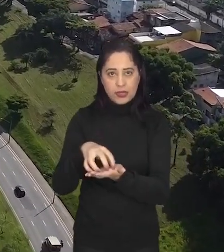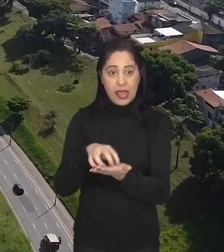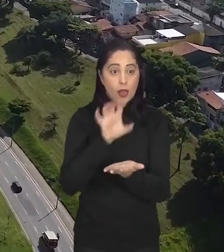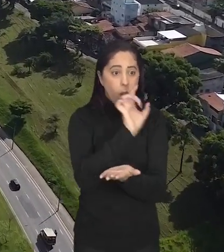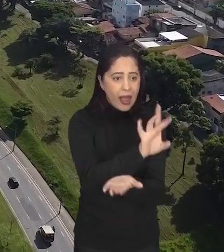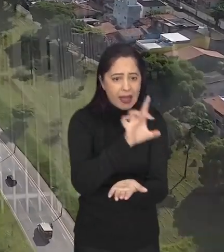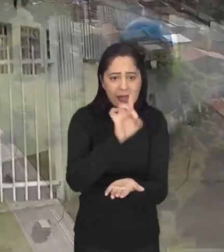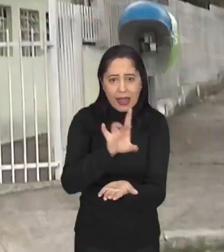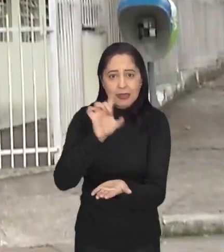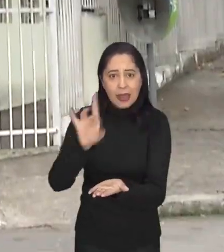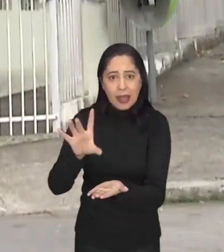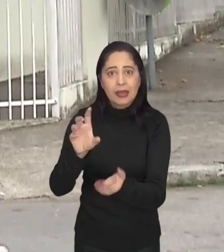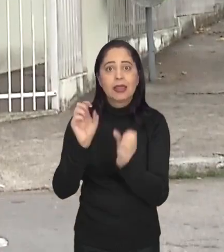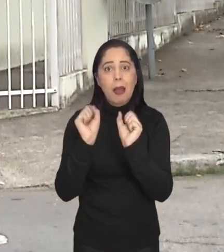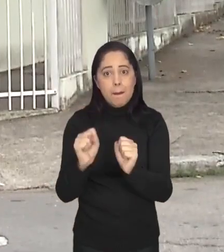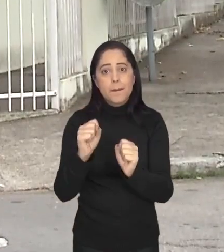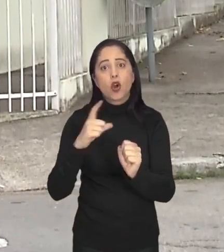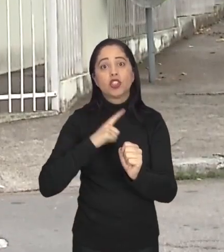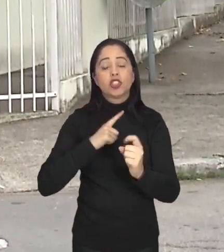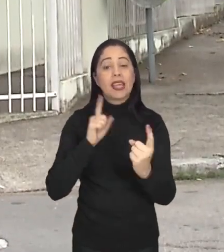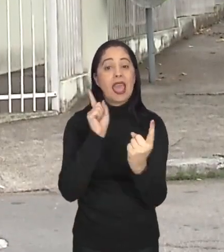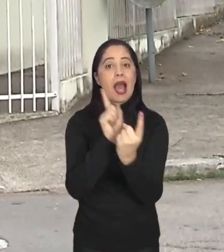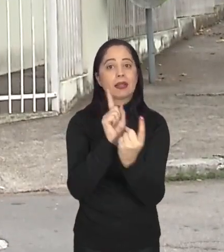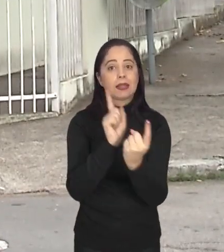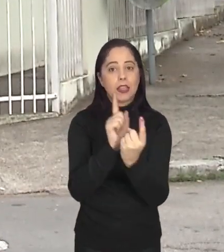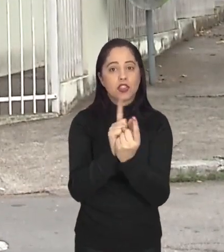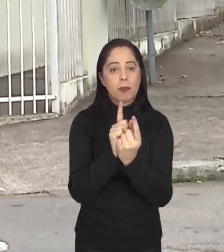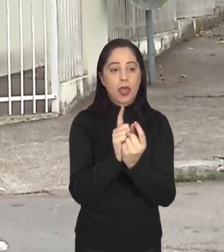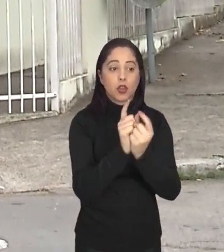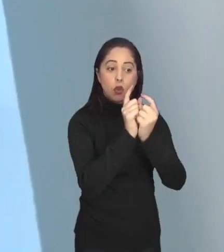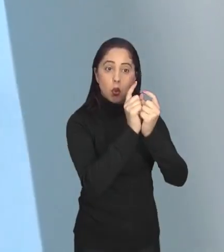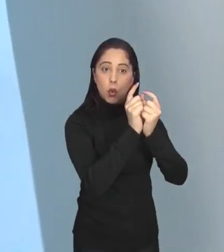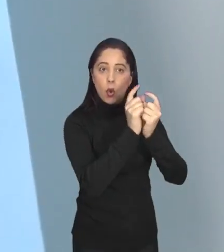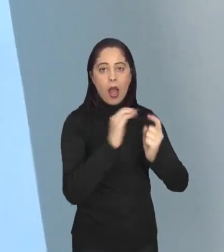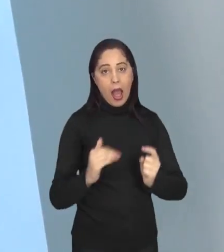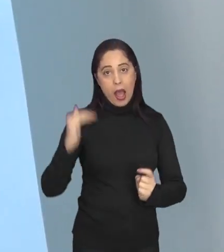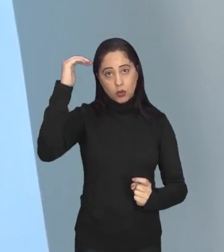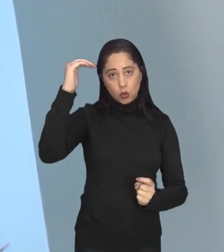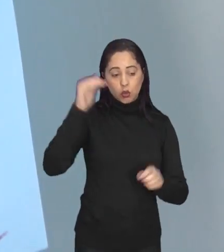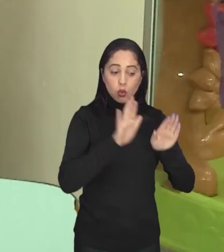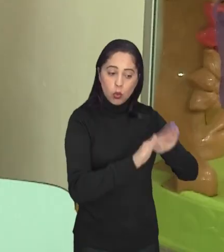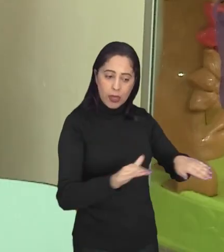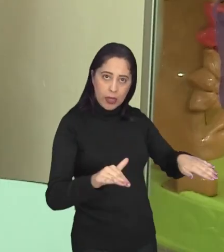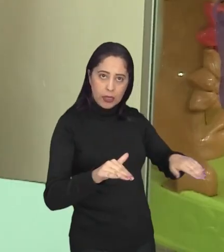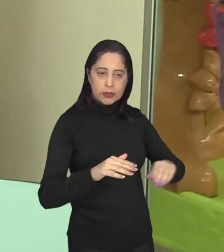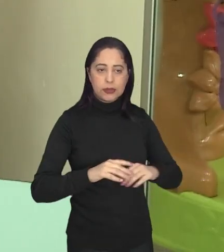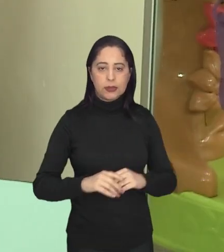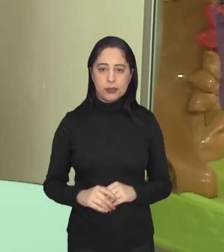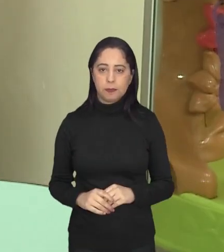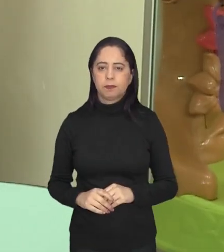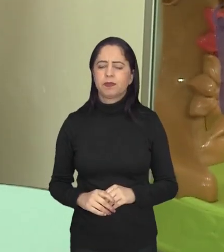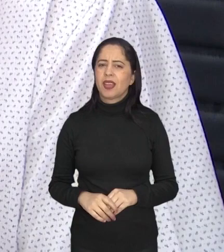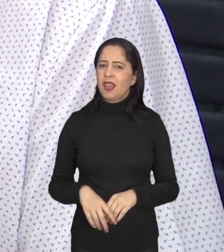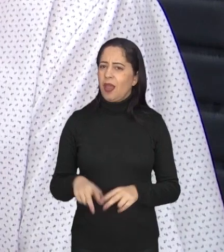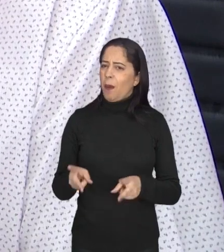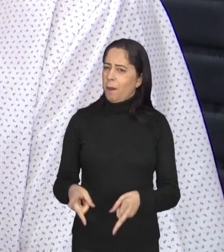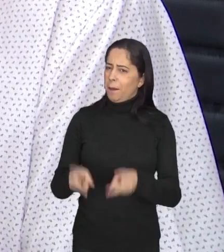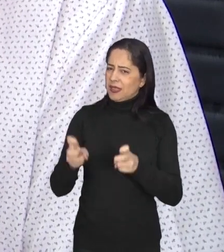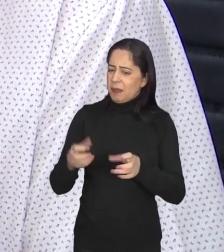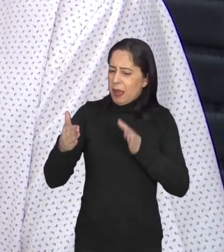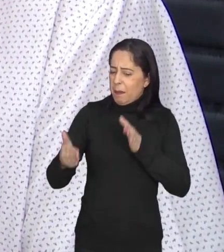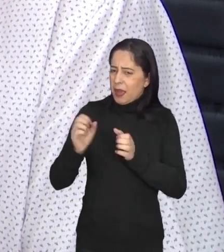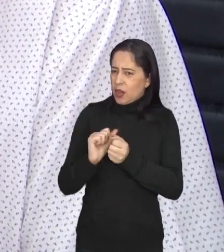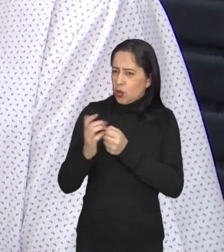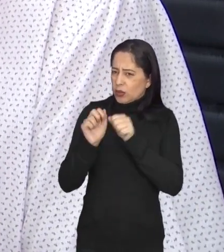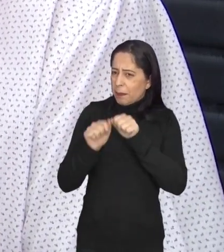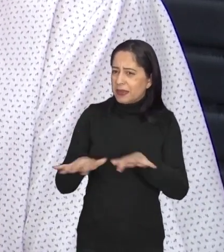do CAPS. Com isso, cada uma delas poderá ter um centro de atenção para o público adulto e outro para o infantil. A gente viu a